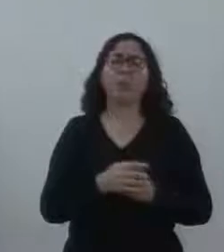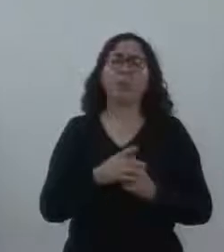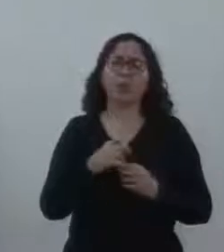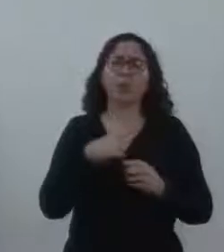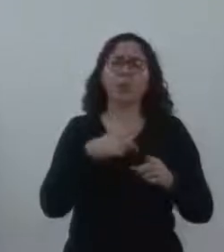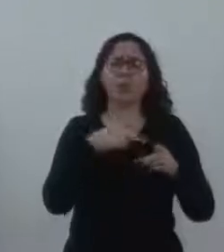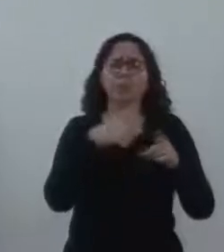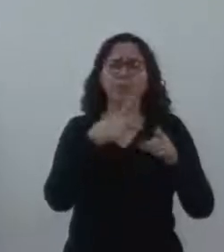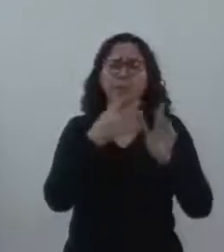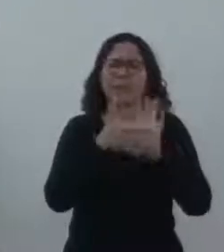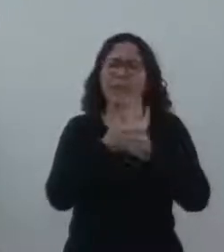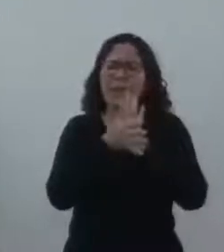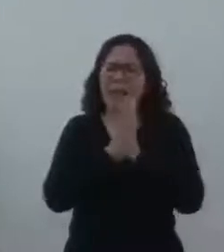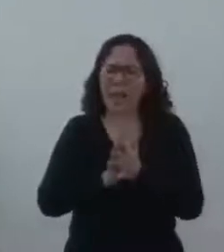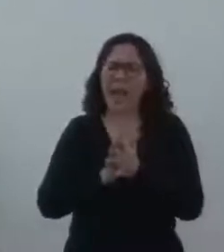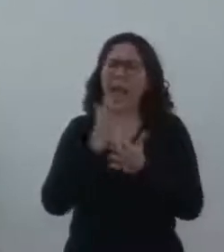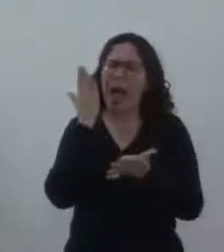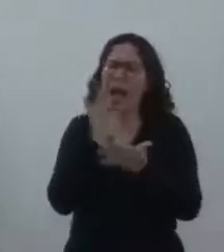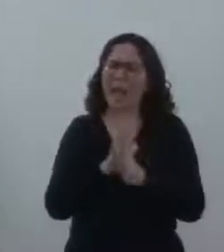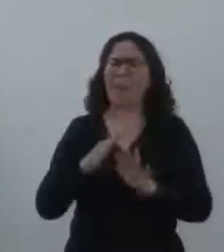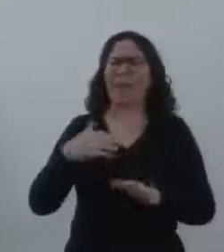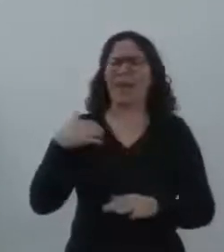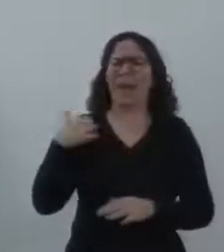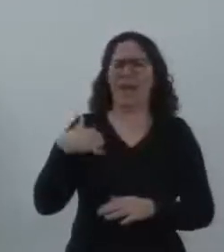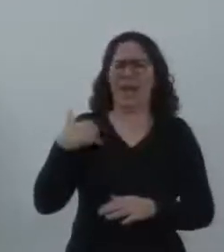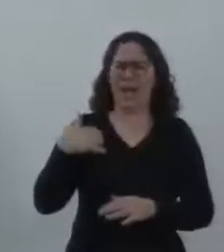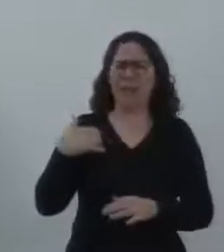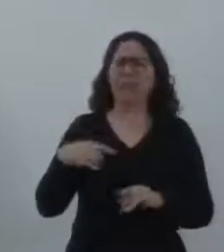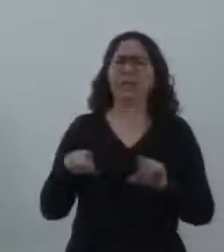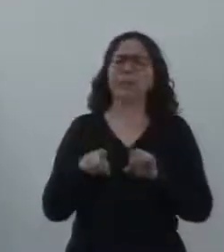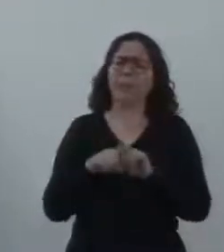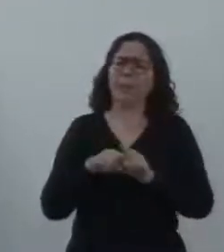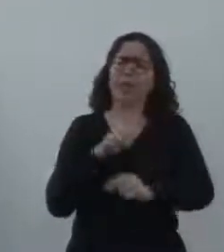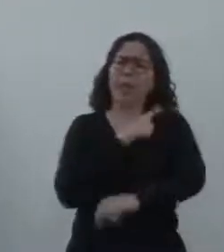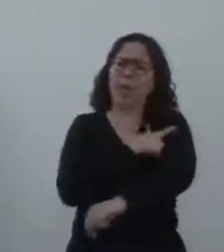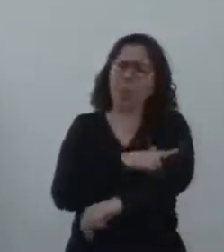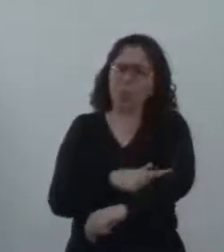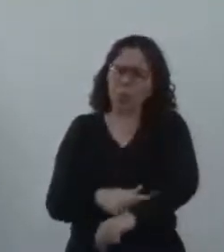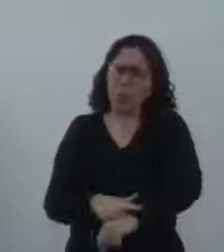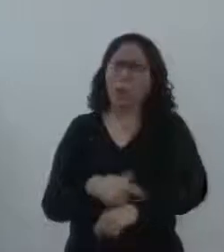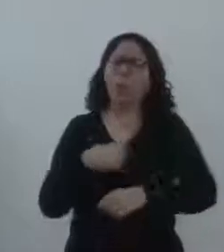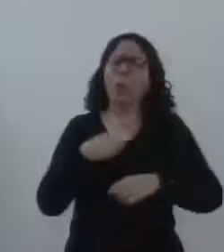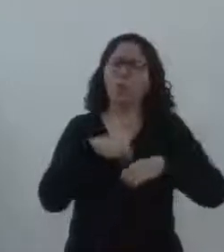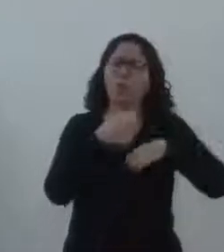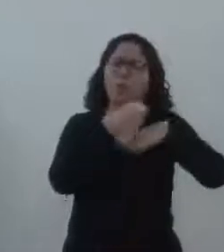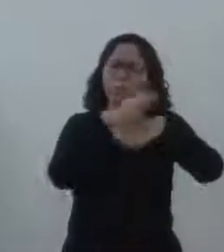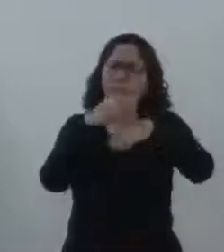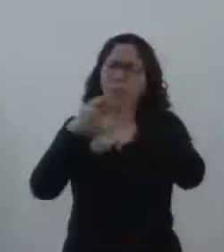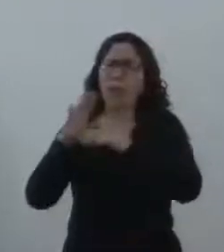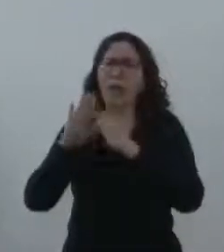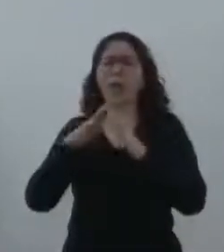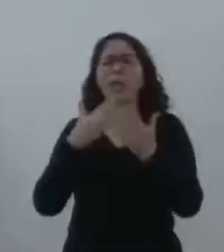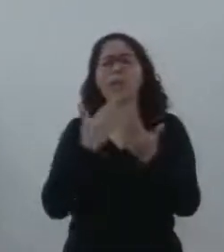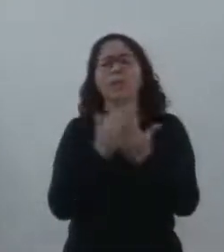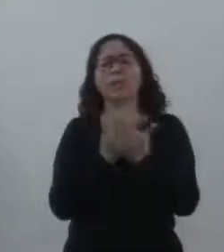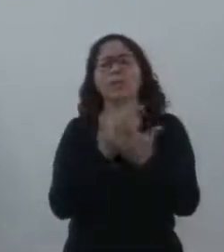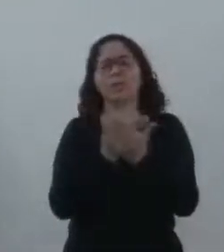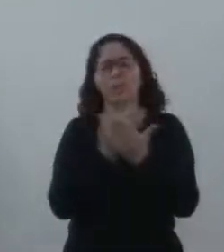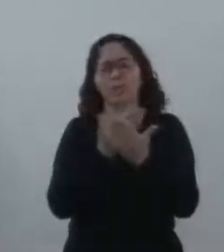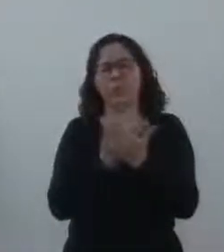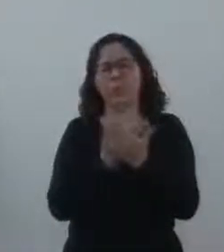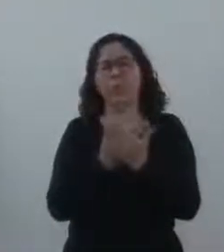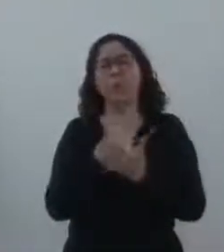combater o crime de racismo, assim como toda a questão de educação, a gente pode levar para as escolas. E as escolas, uma